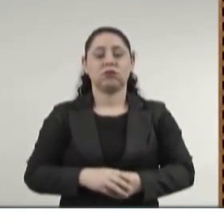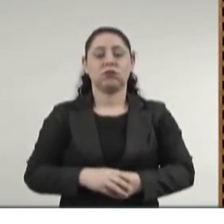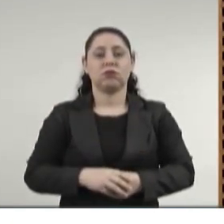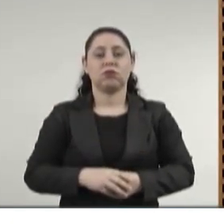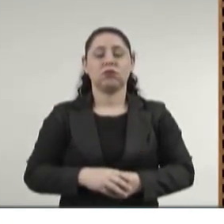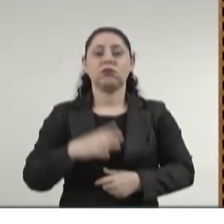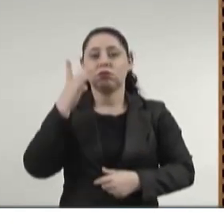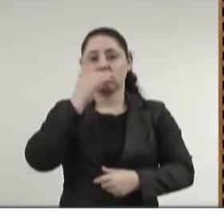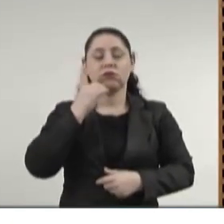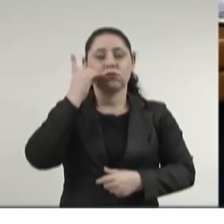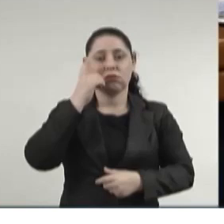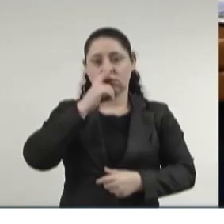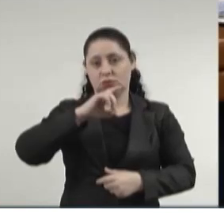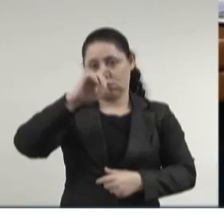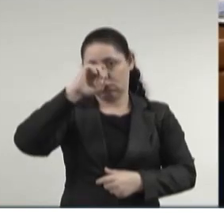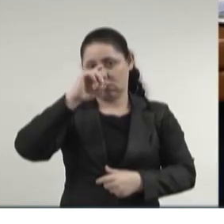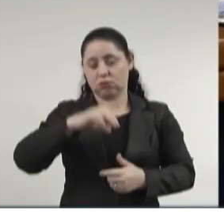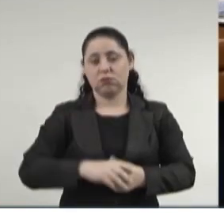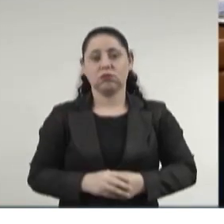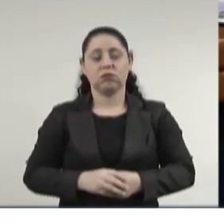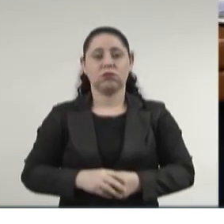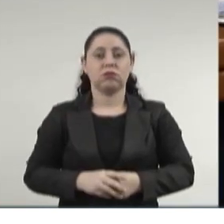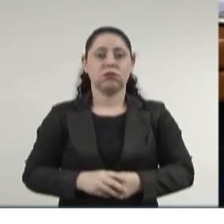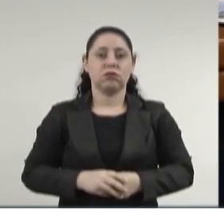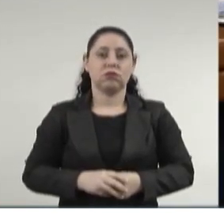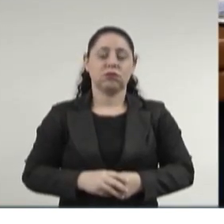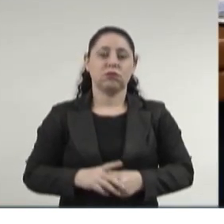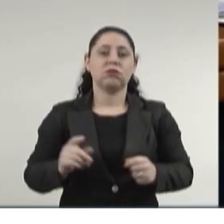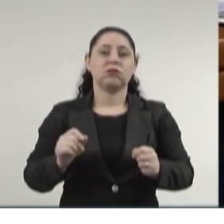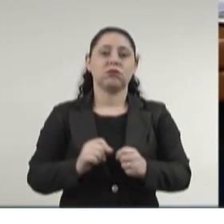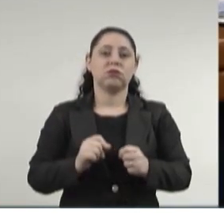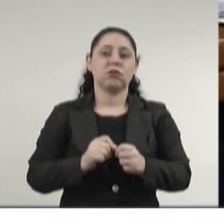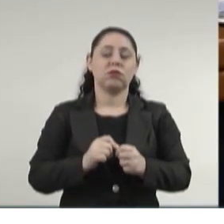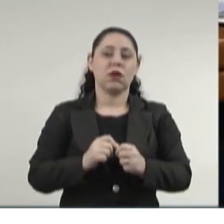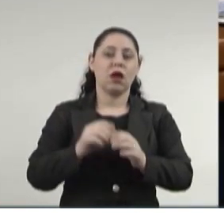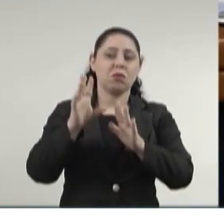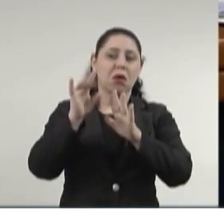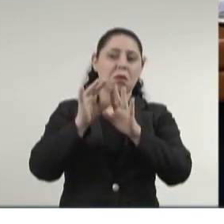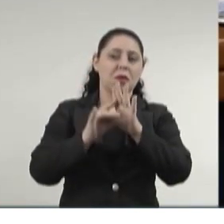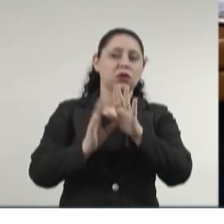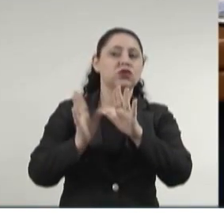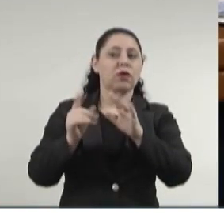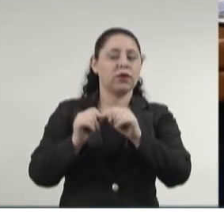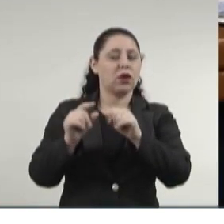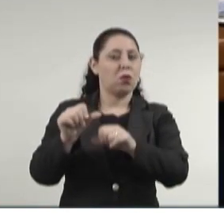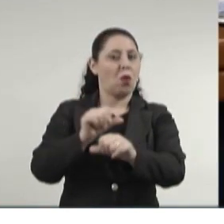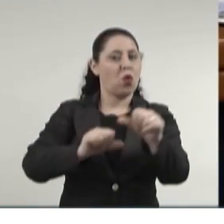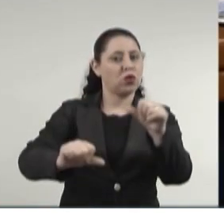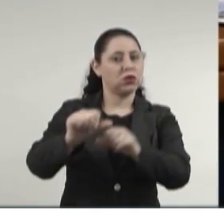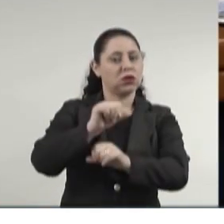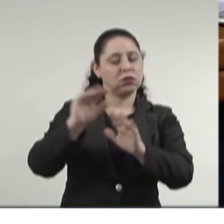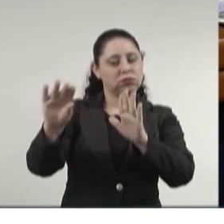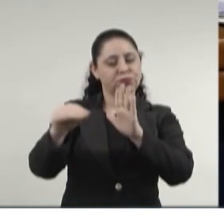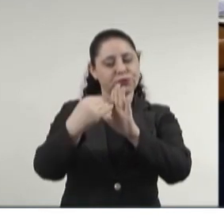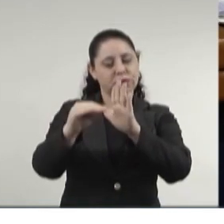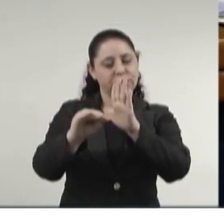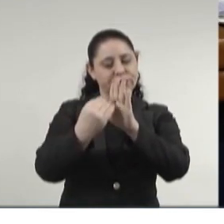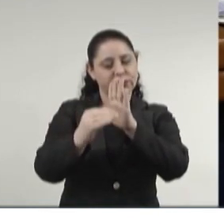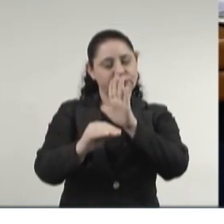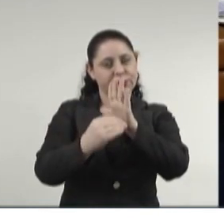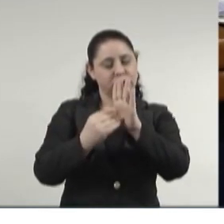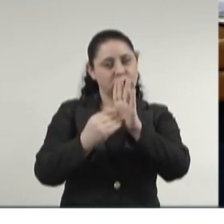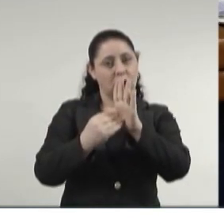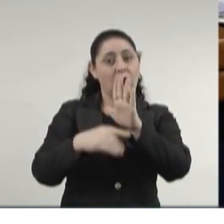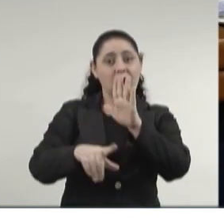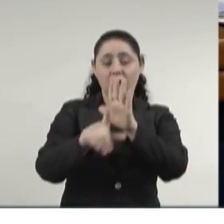iremos, então, deputado Zeca, nós vamos passar essas minutas. Nós já fizemos a alteração aqui, já